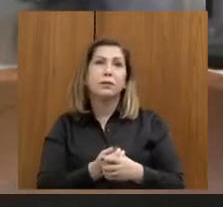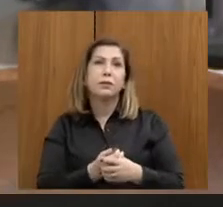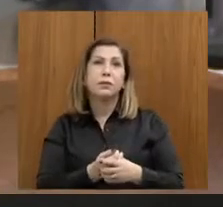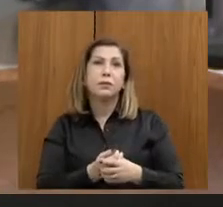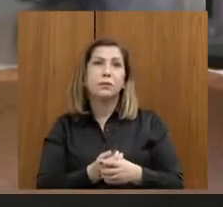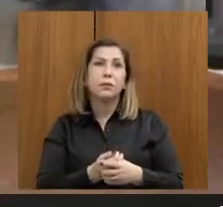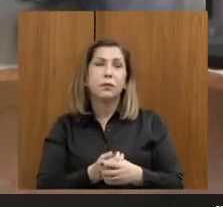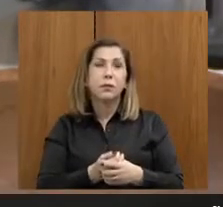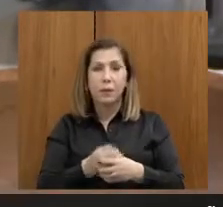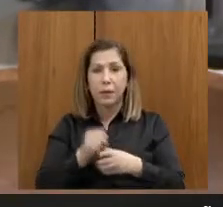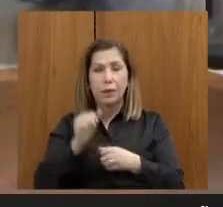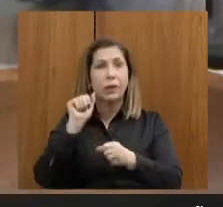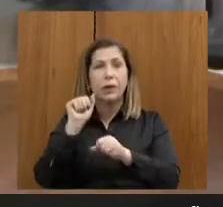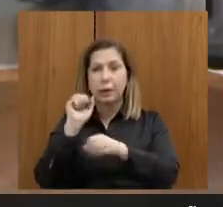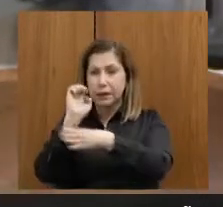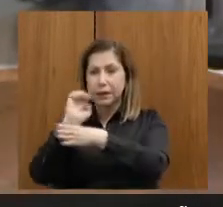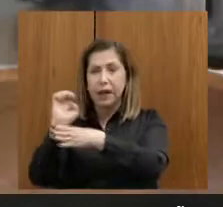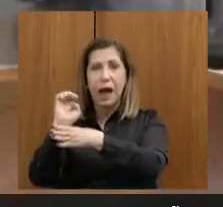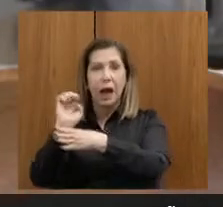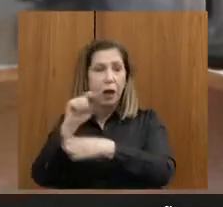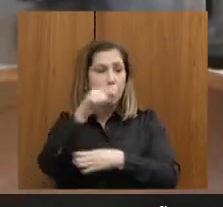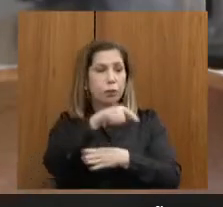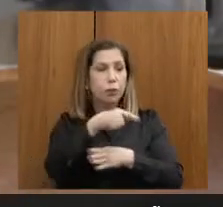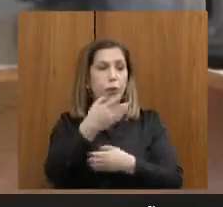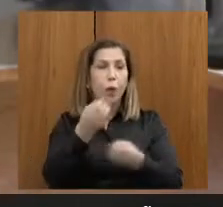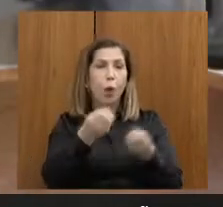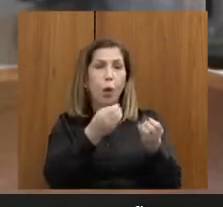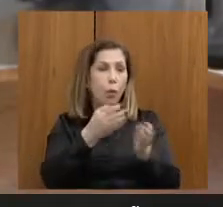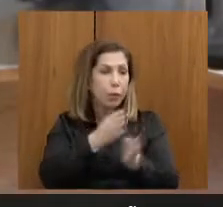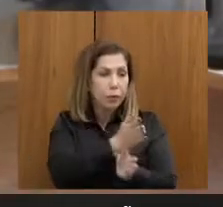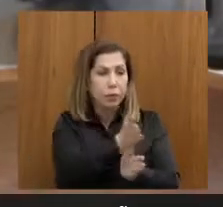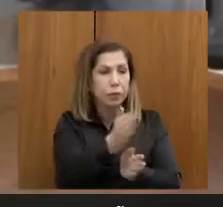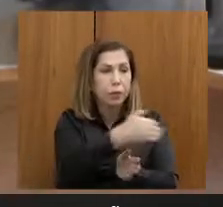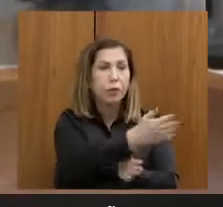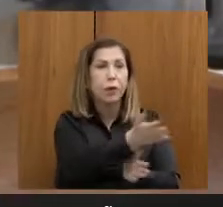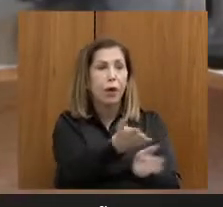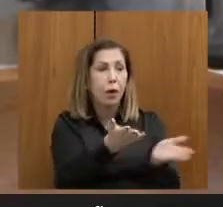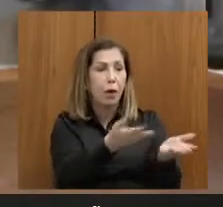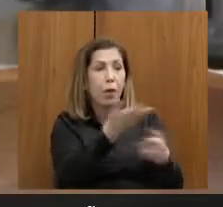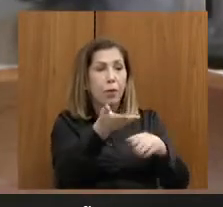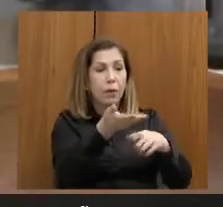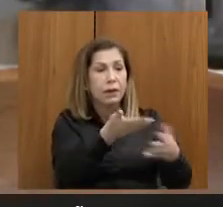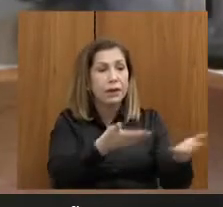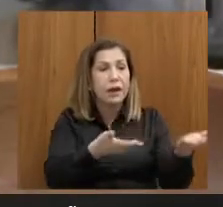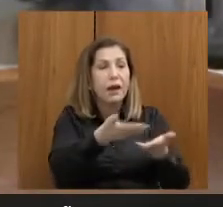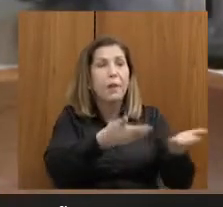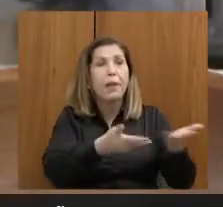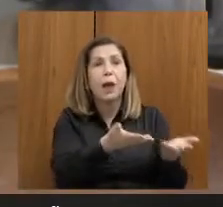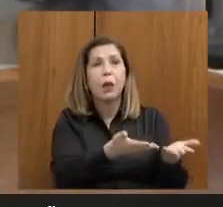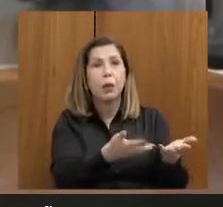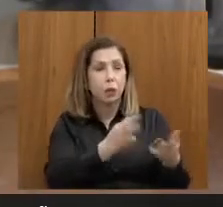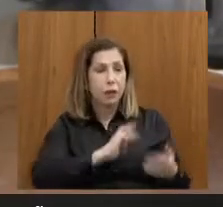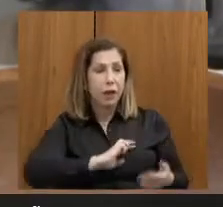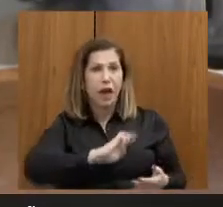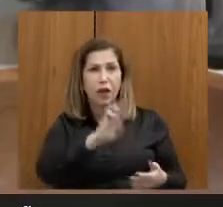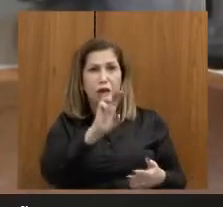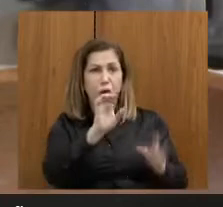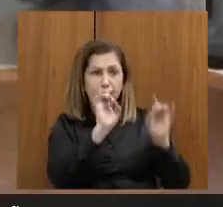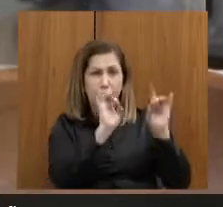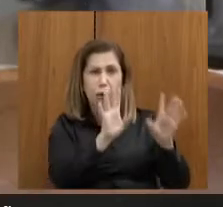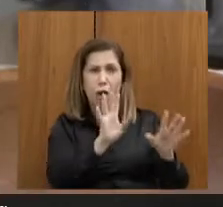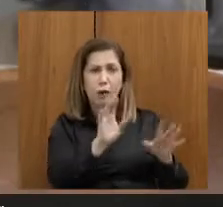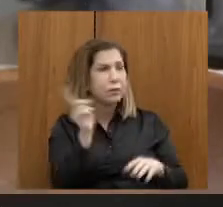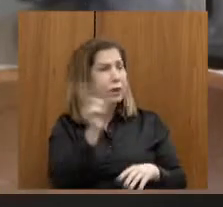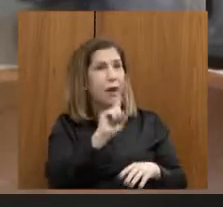estado não pode querer nos direcionar ou nos tratar somente como religiosos nós somos muito mais